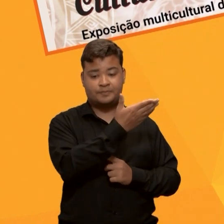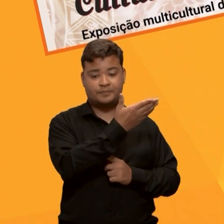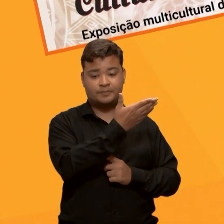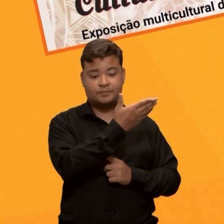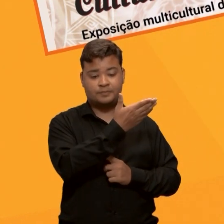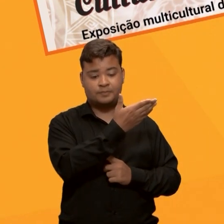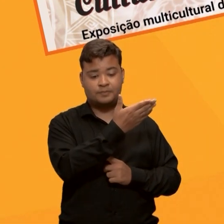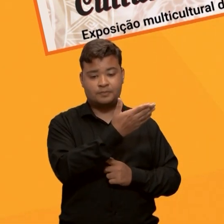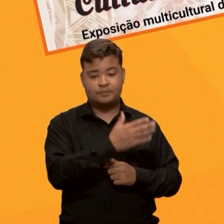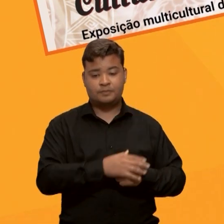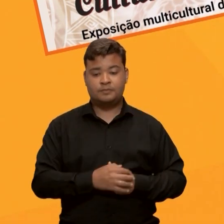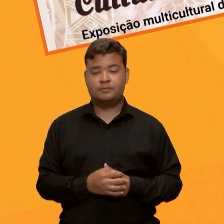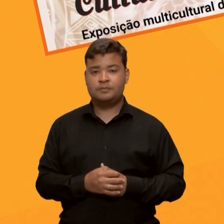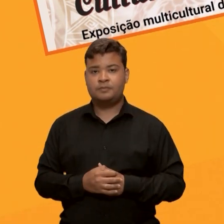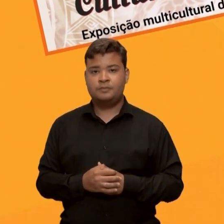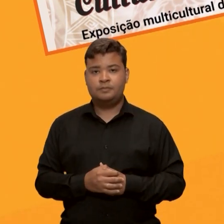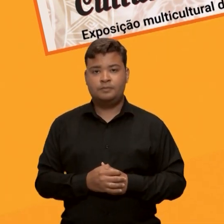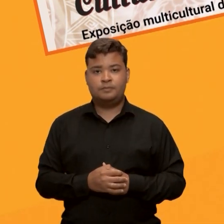centrocultural.ufg.br.